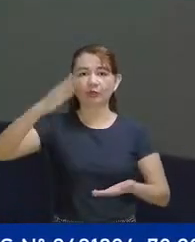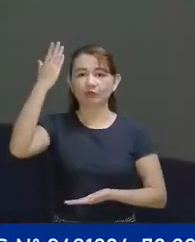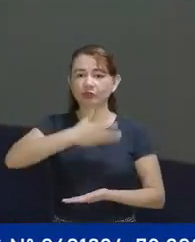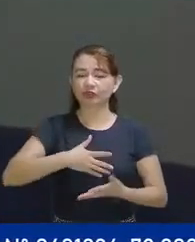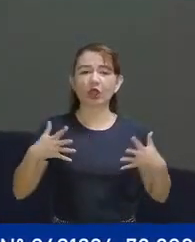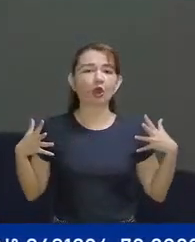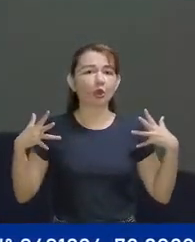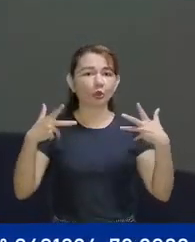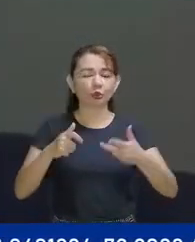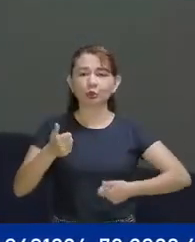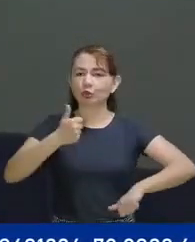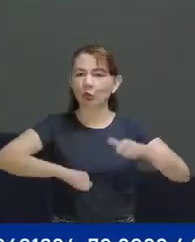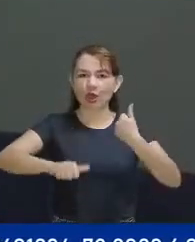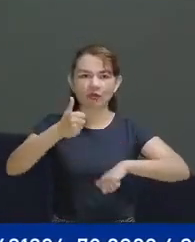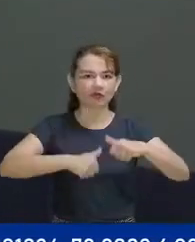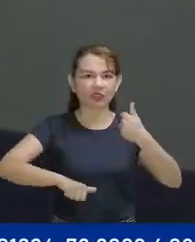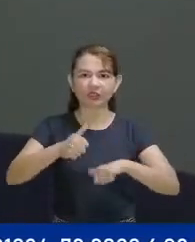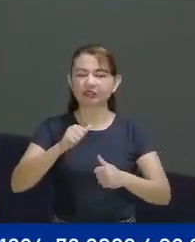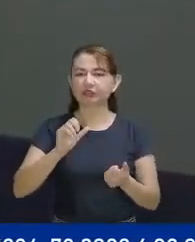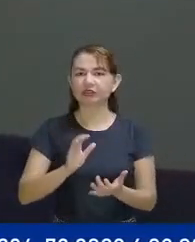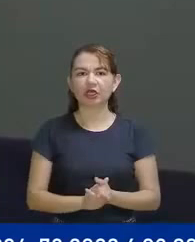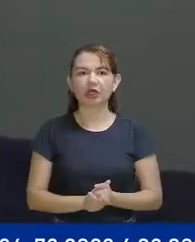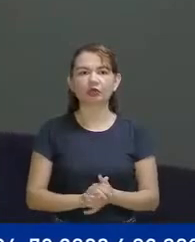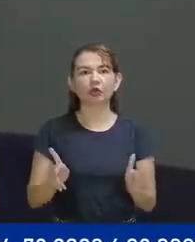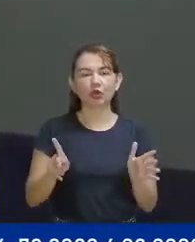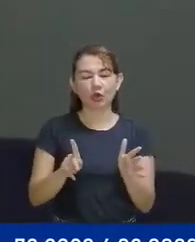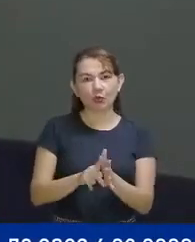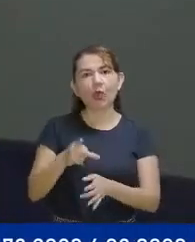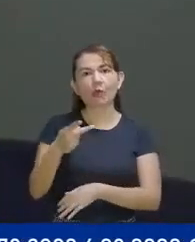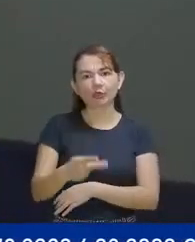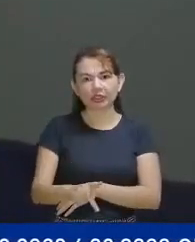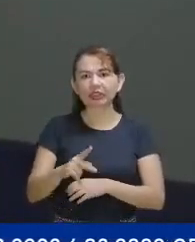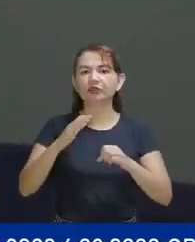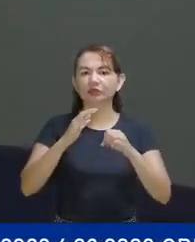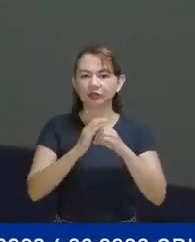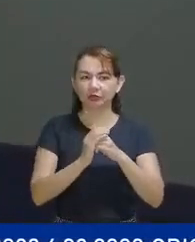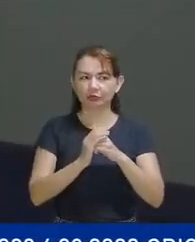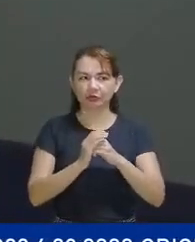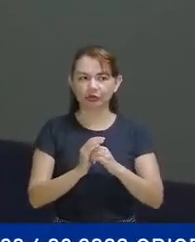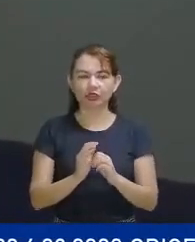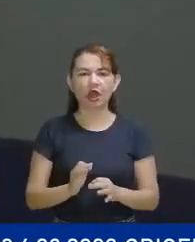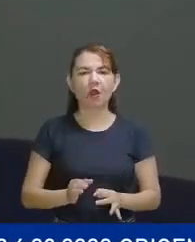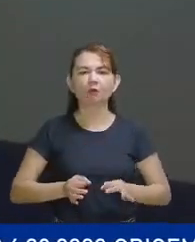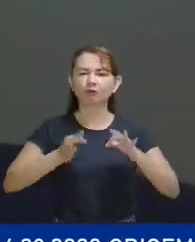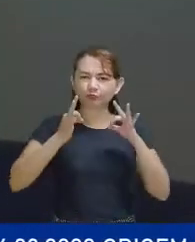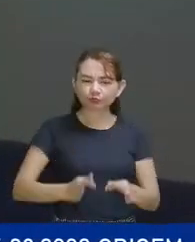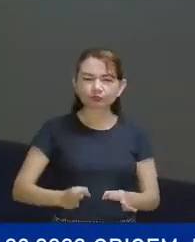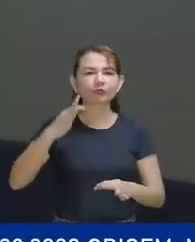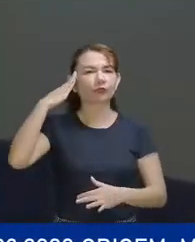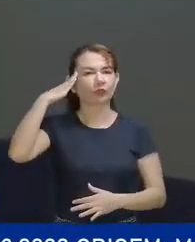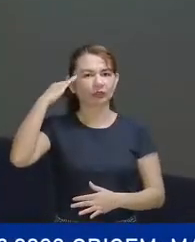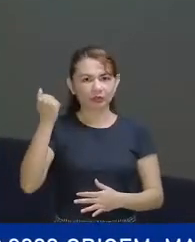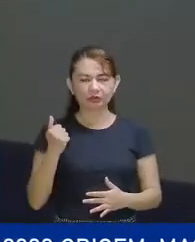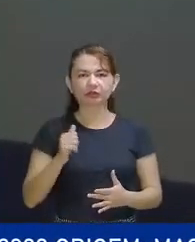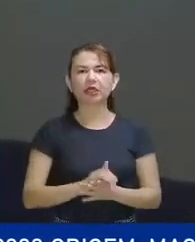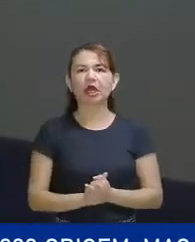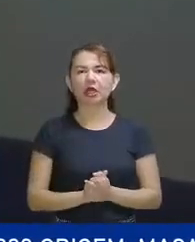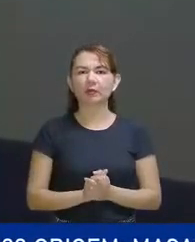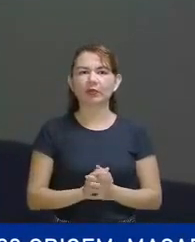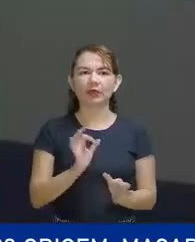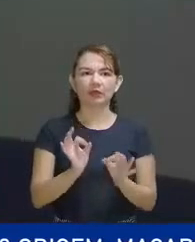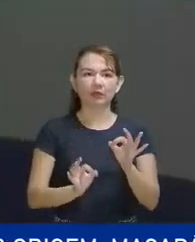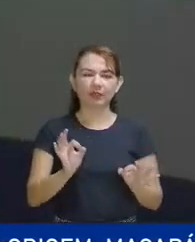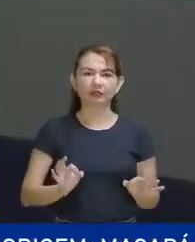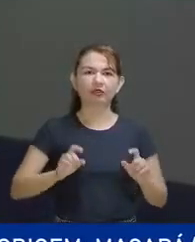núcleo de análise de contas do próprio tribunal, um núcleo bastante especializado, competente, formado por